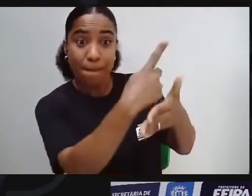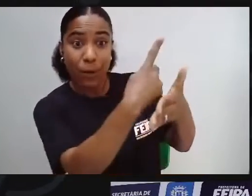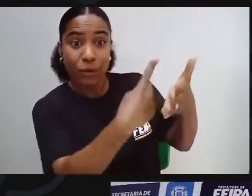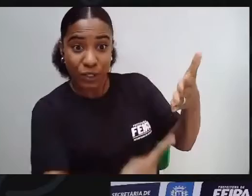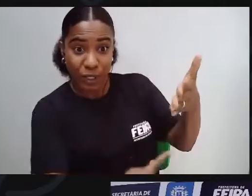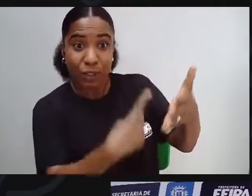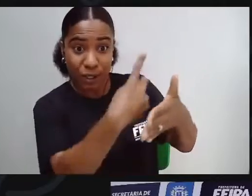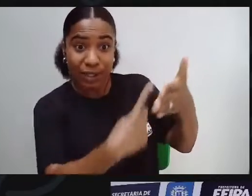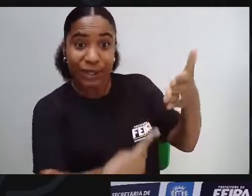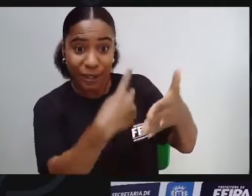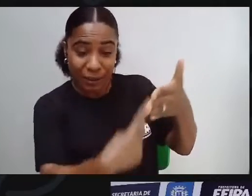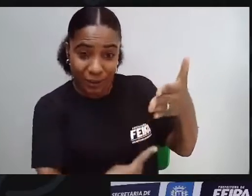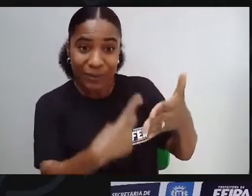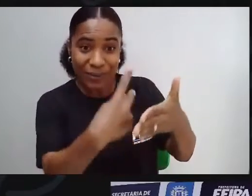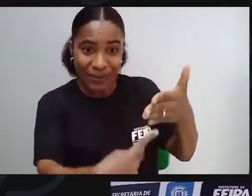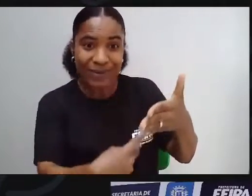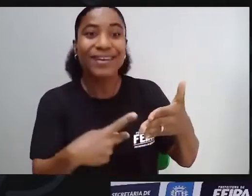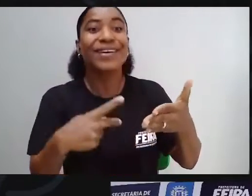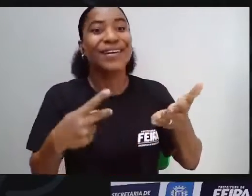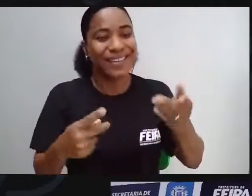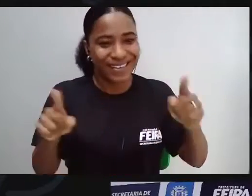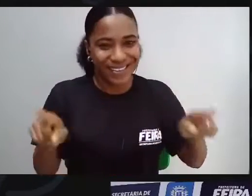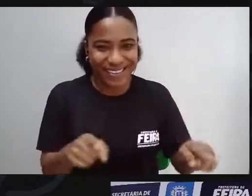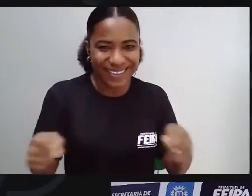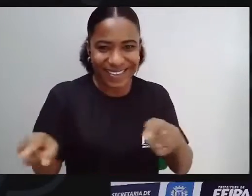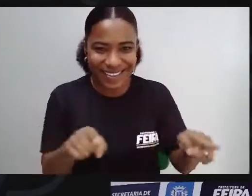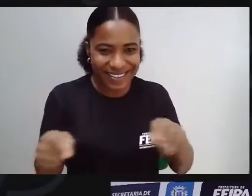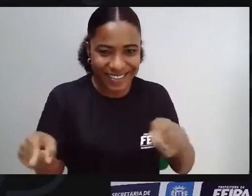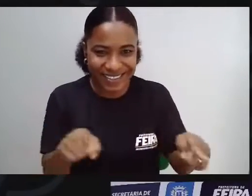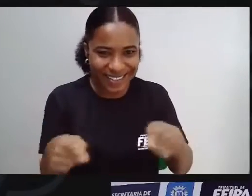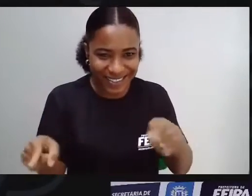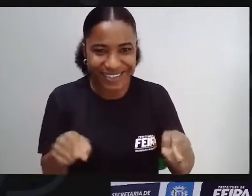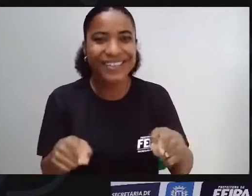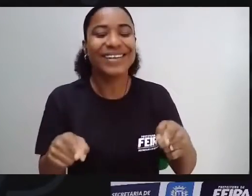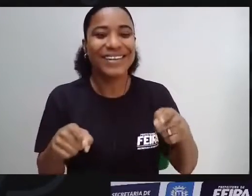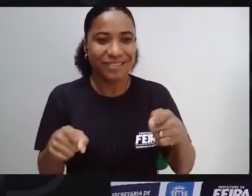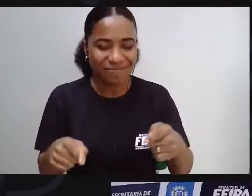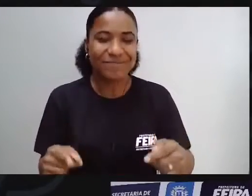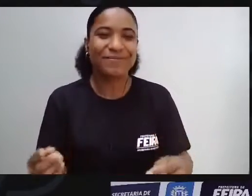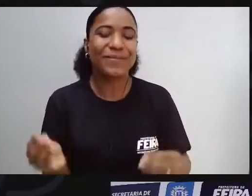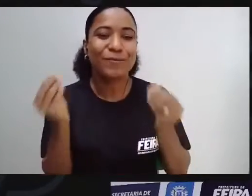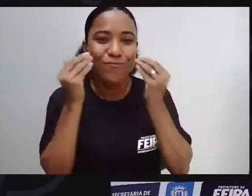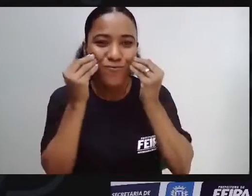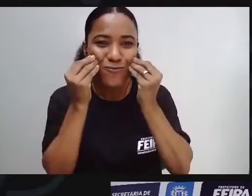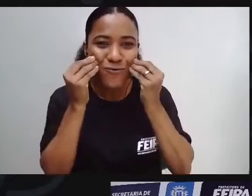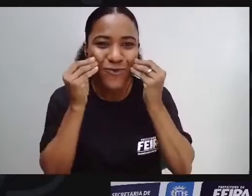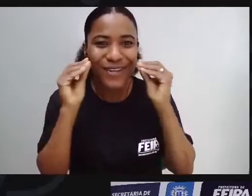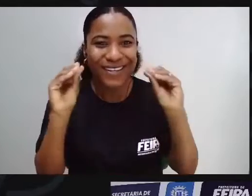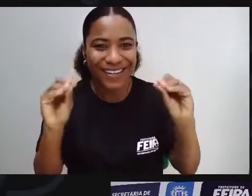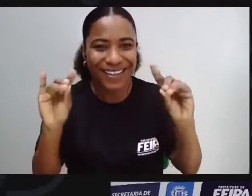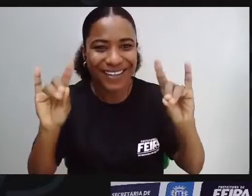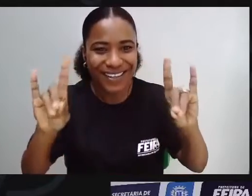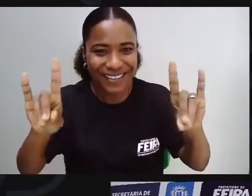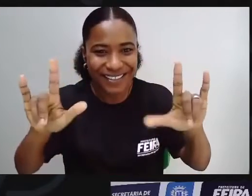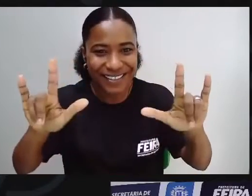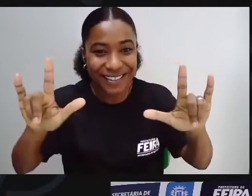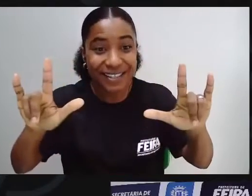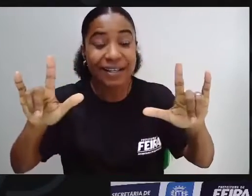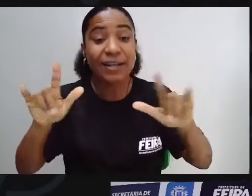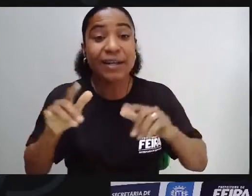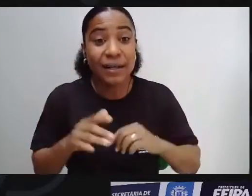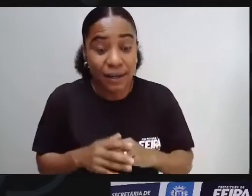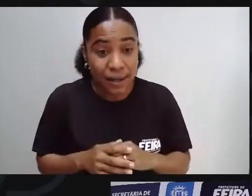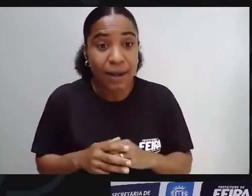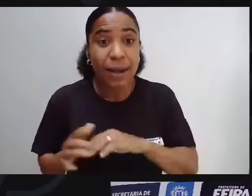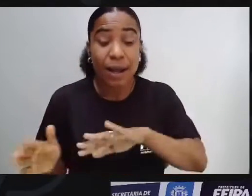escola e um grande beijo pra vocês agora vamos lá Use e abuse da sua